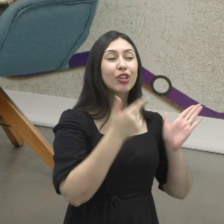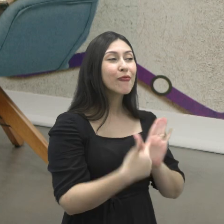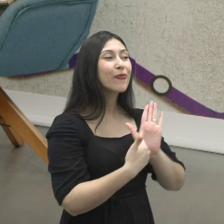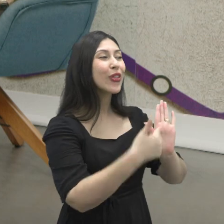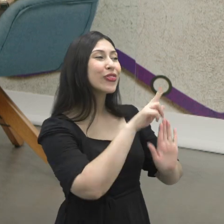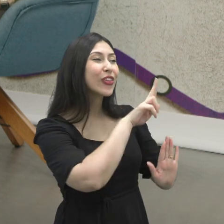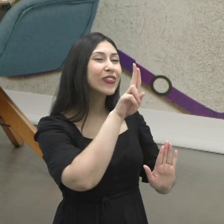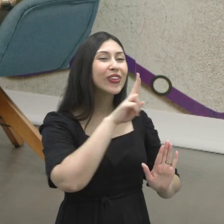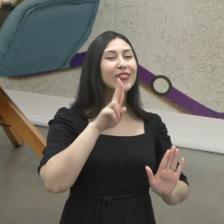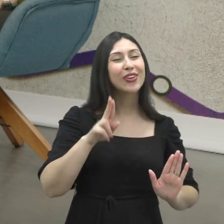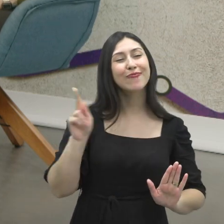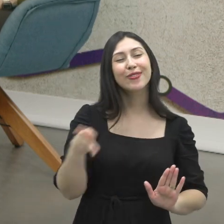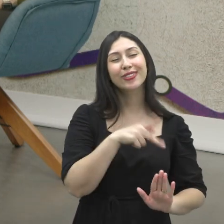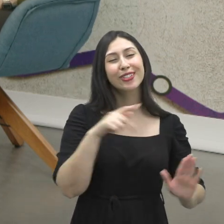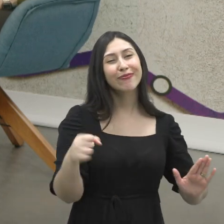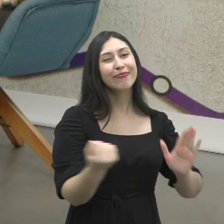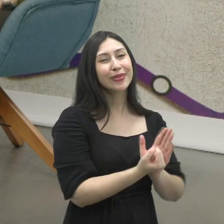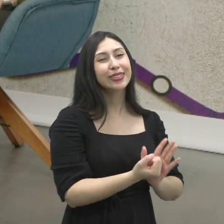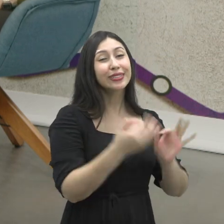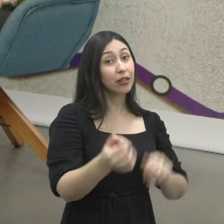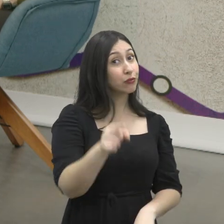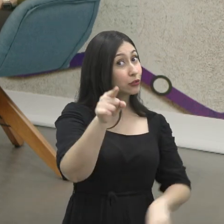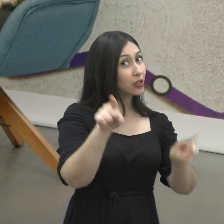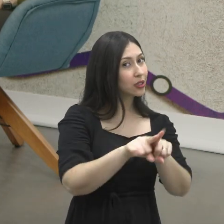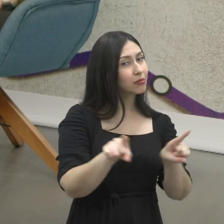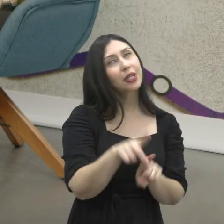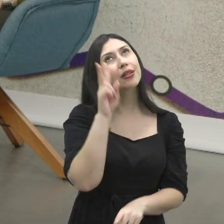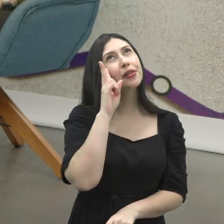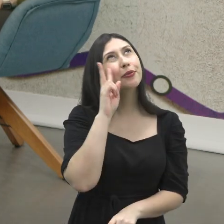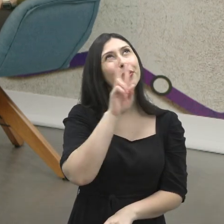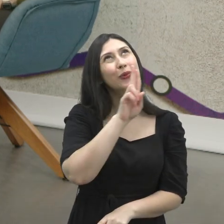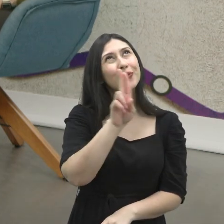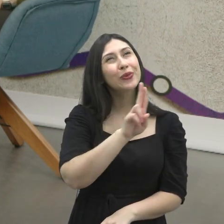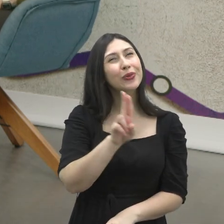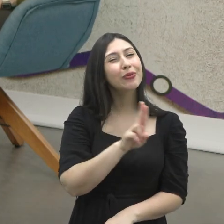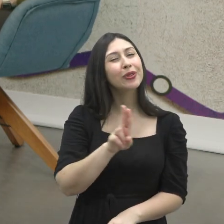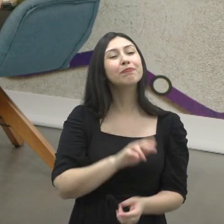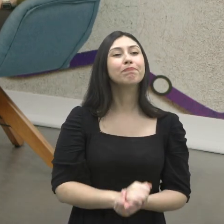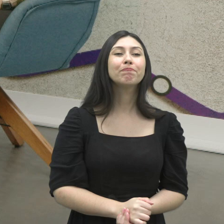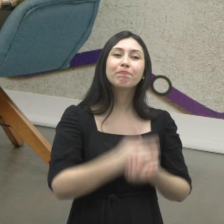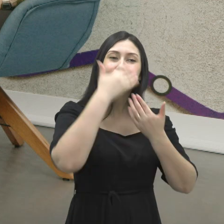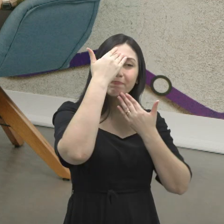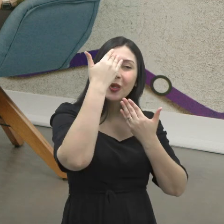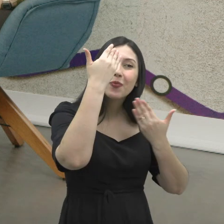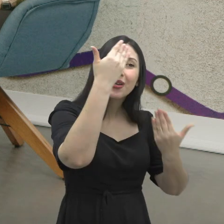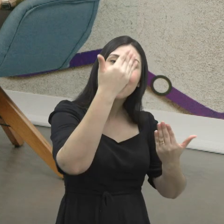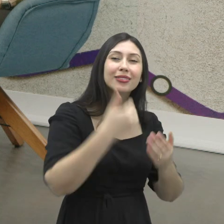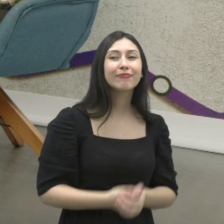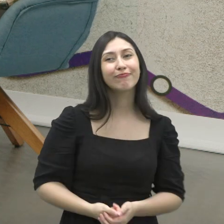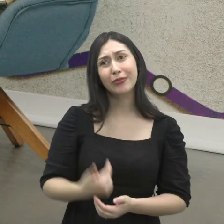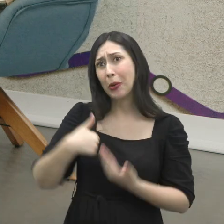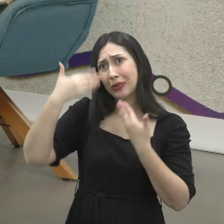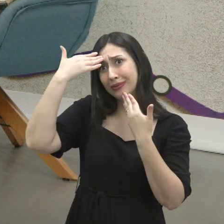aí de professores que marcaram com certeza, e tenho certeza que você aí de casa também lembrou de vários nomes. É isso, quero agradecer, viu, a sua participação mais uma